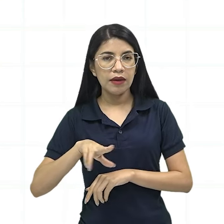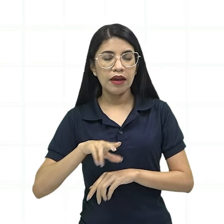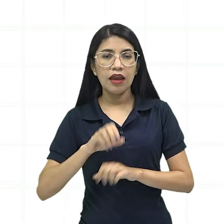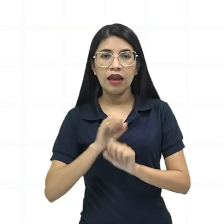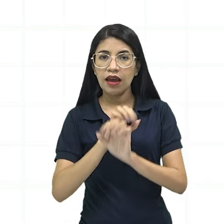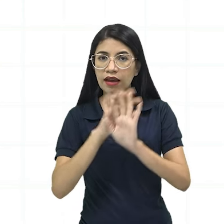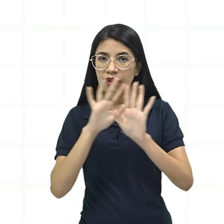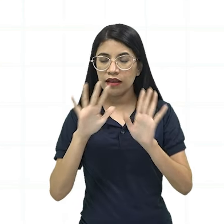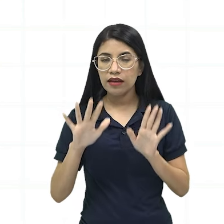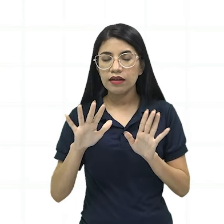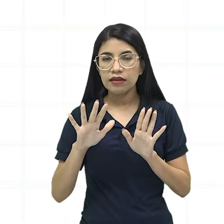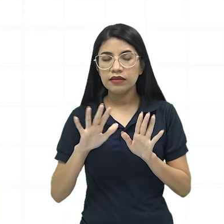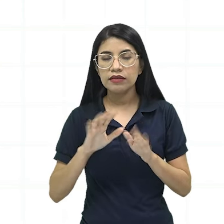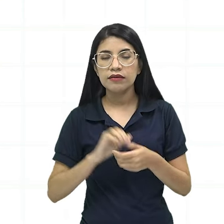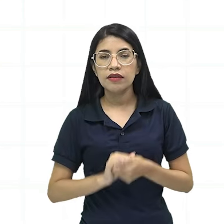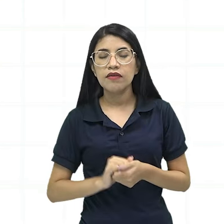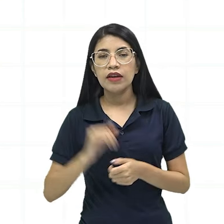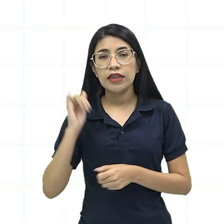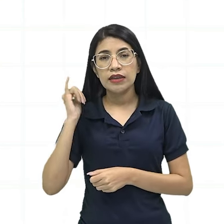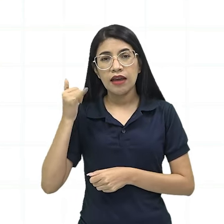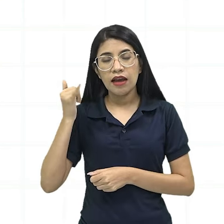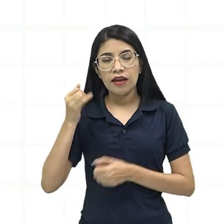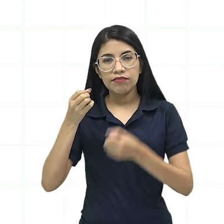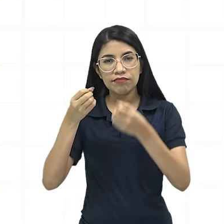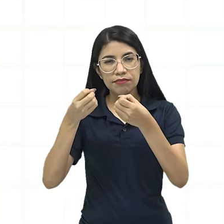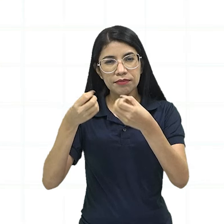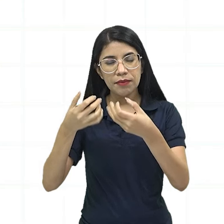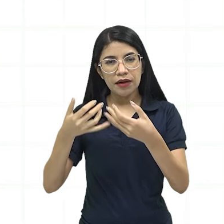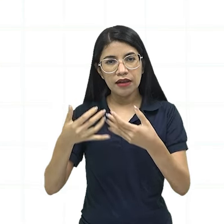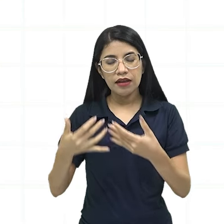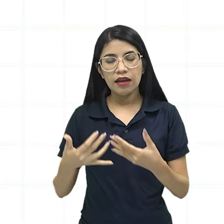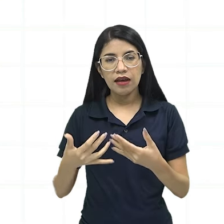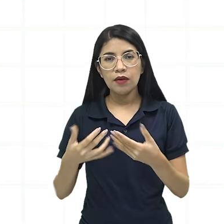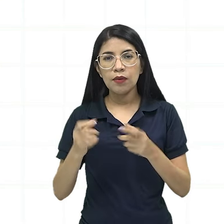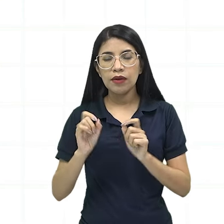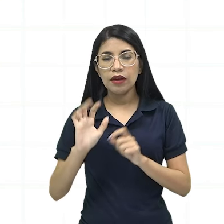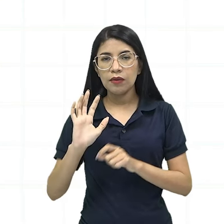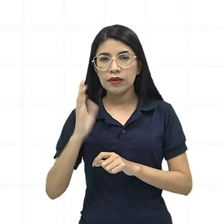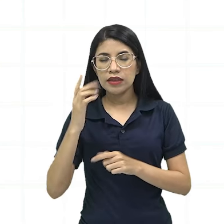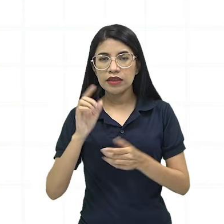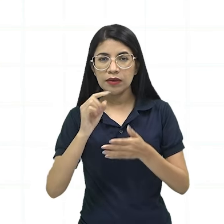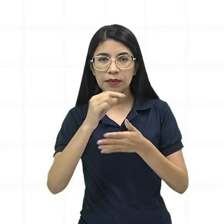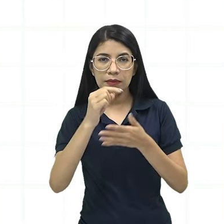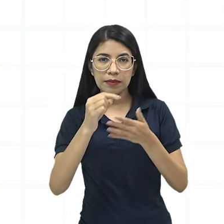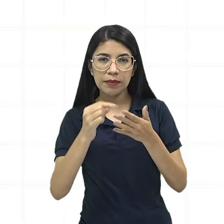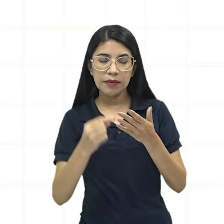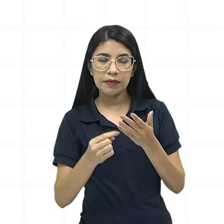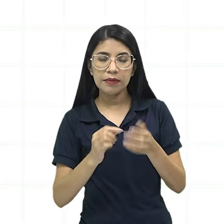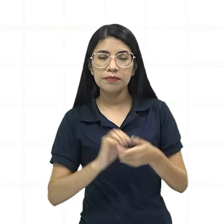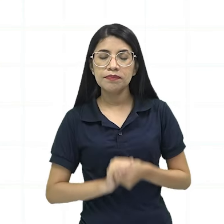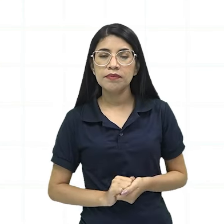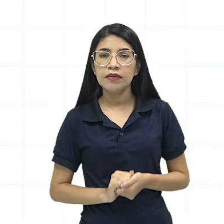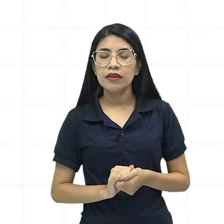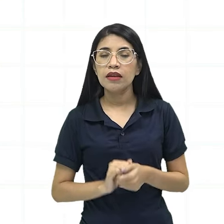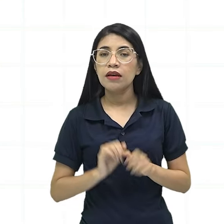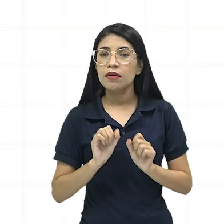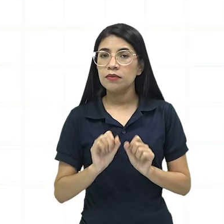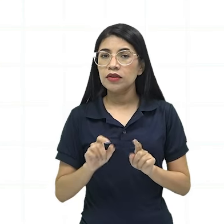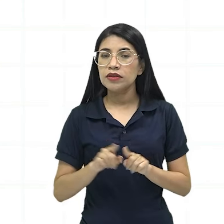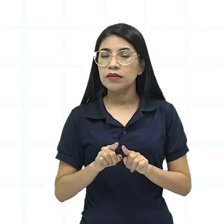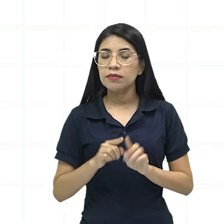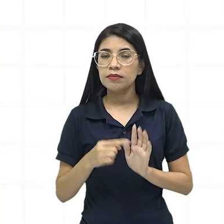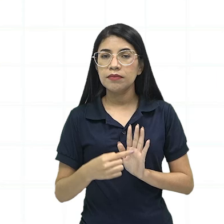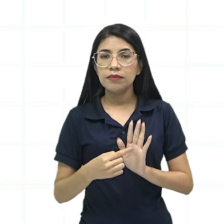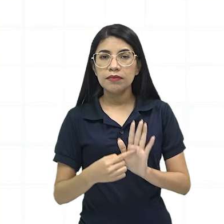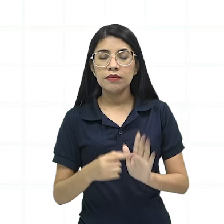pela objetividade. Vai narrar, então, aí os feitos grandiosos. Pode apresentar,